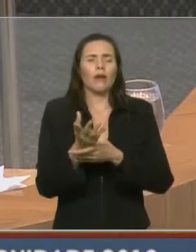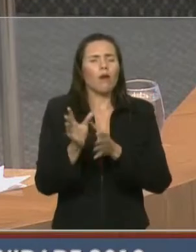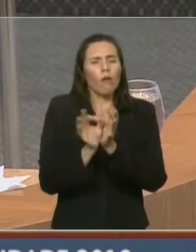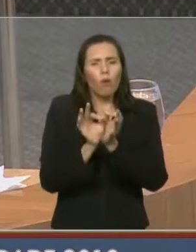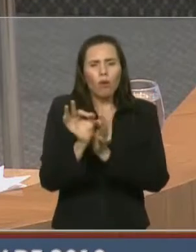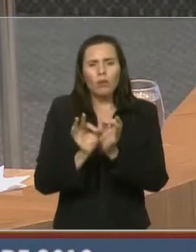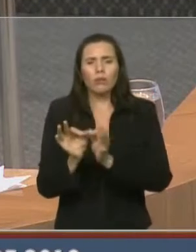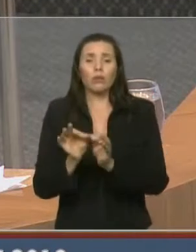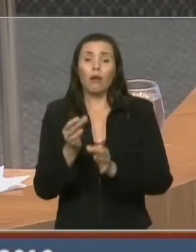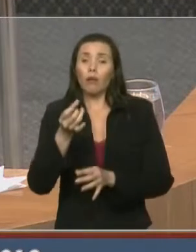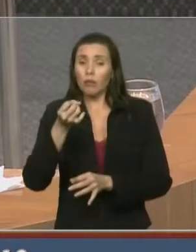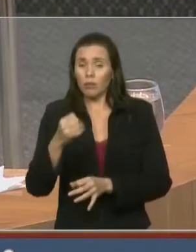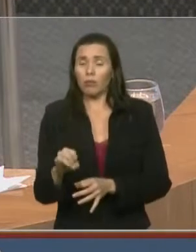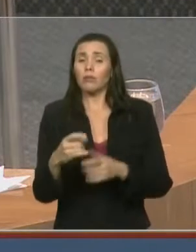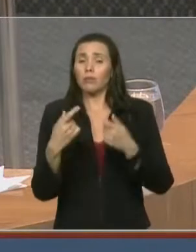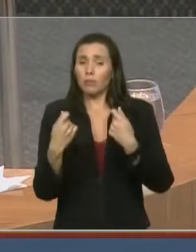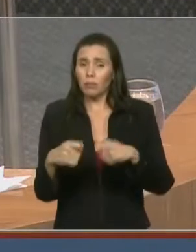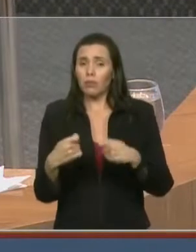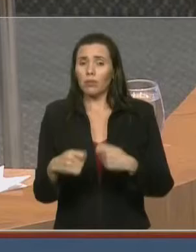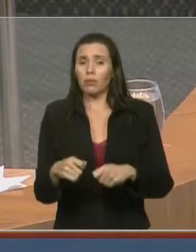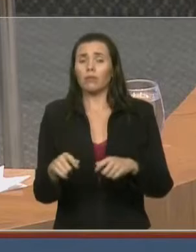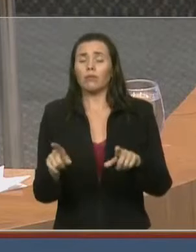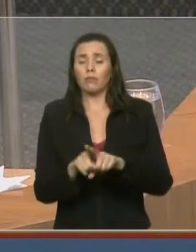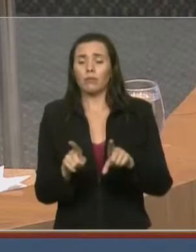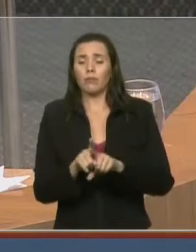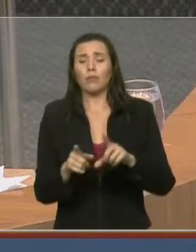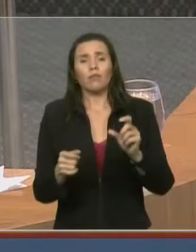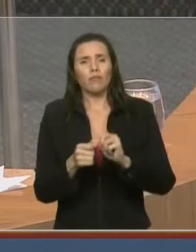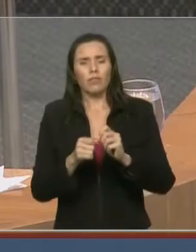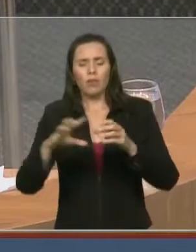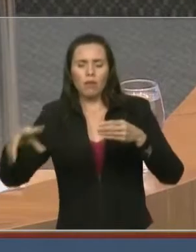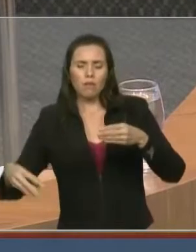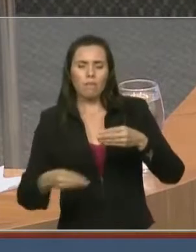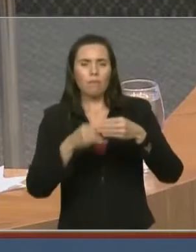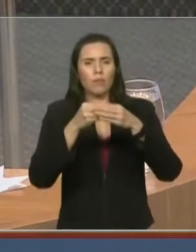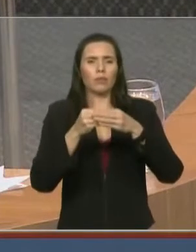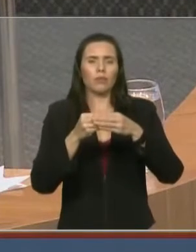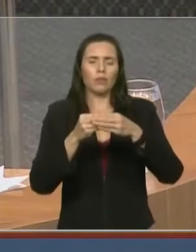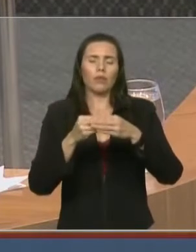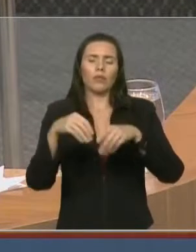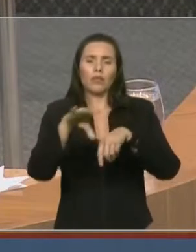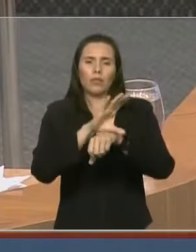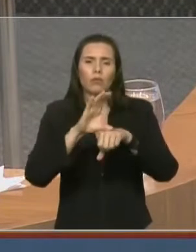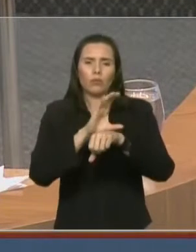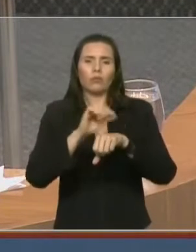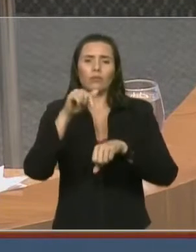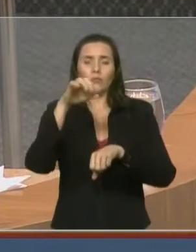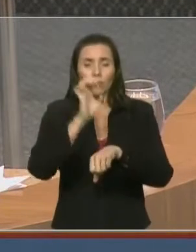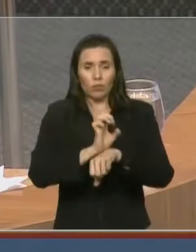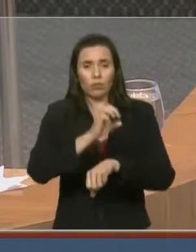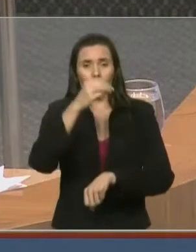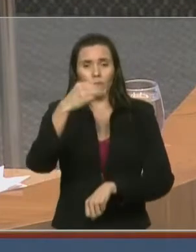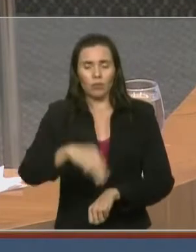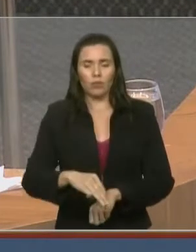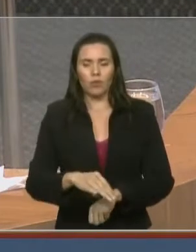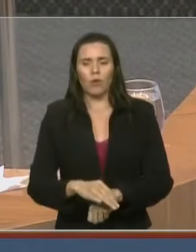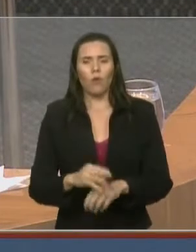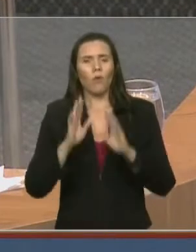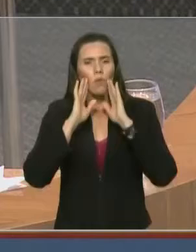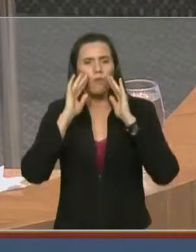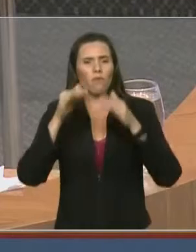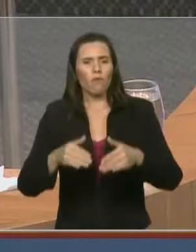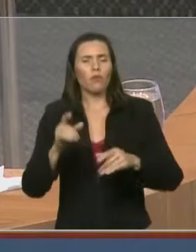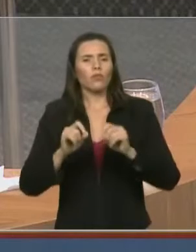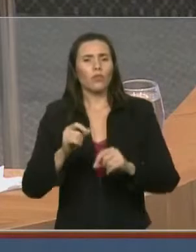preciso, fazer até mesmo emendas à Constituição estadual, a fim de que eventuais